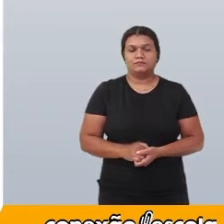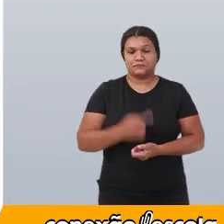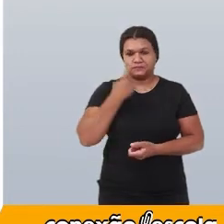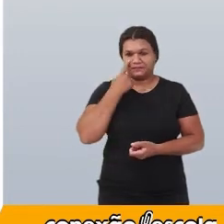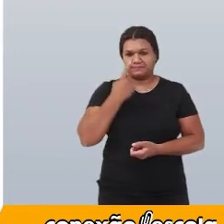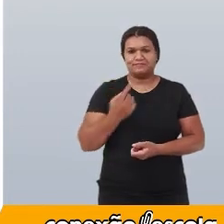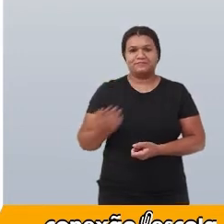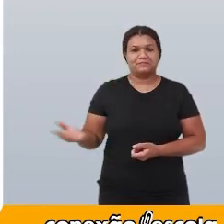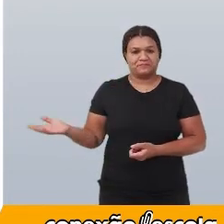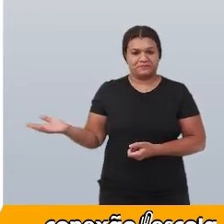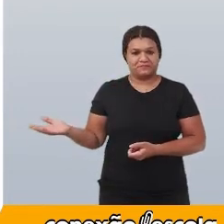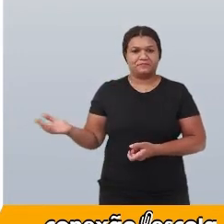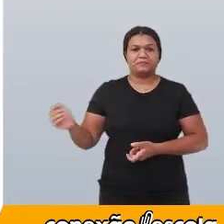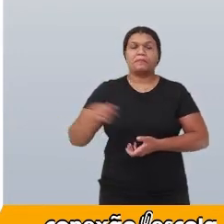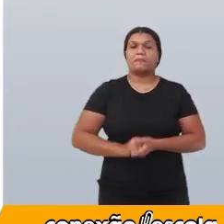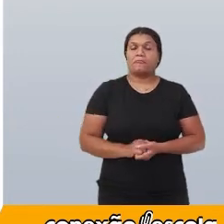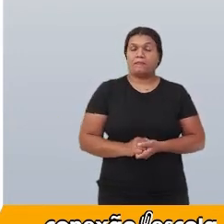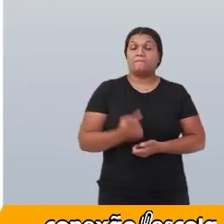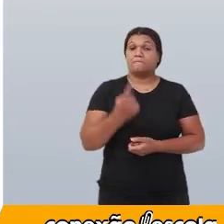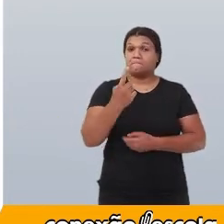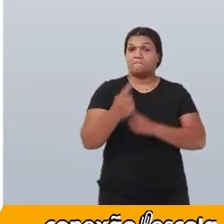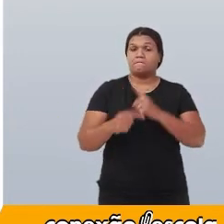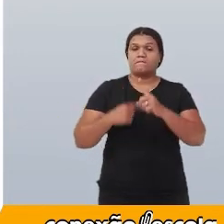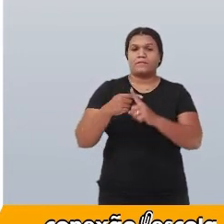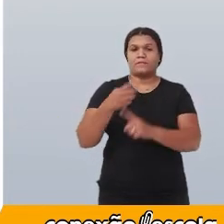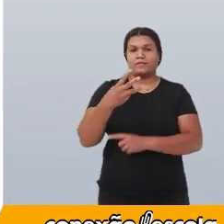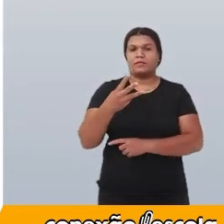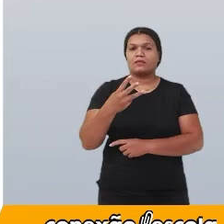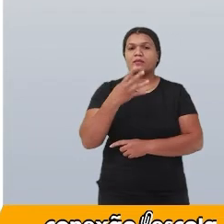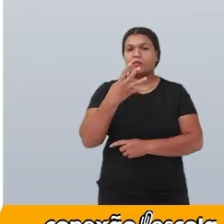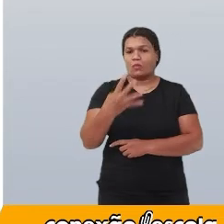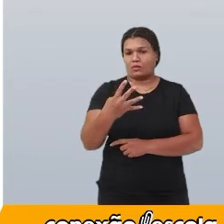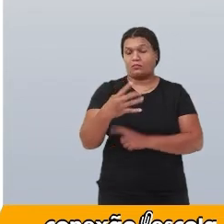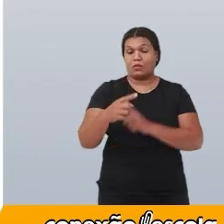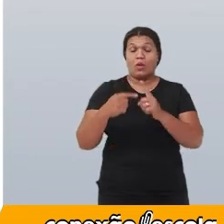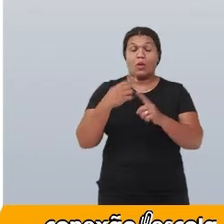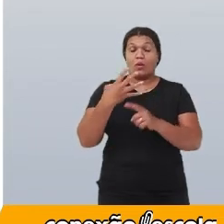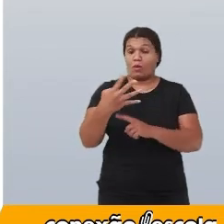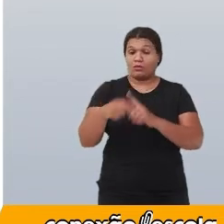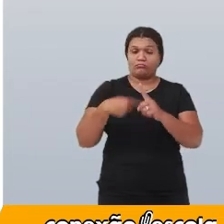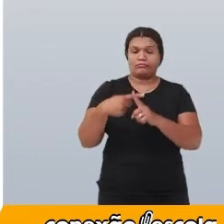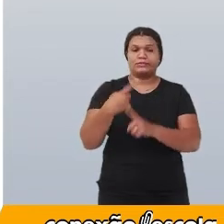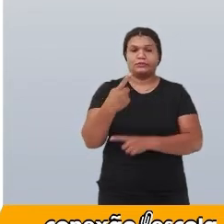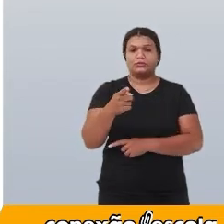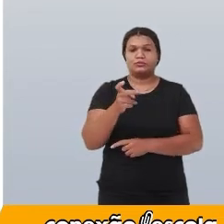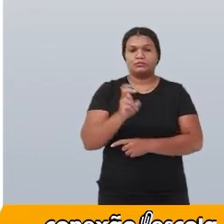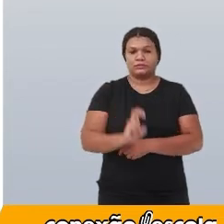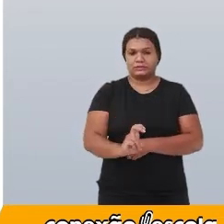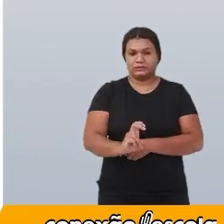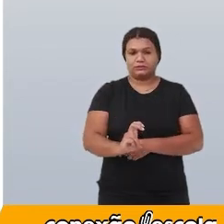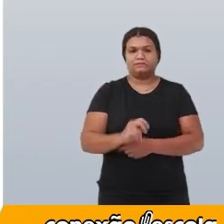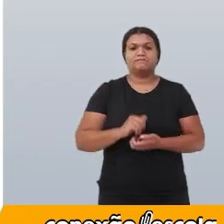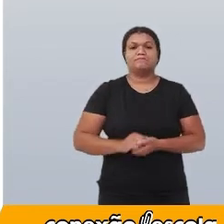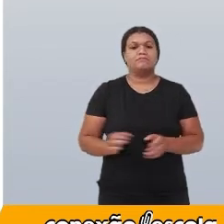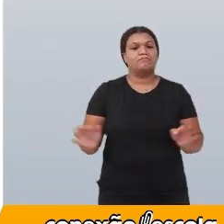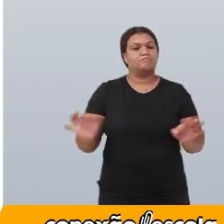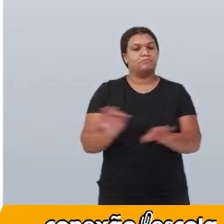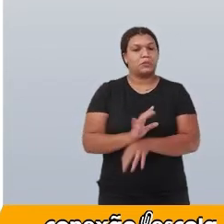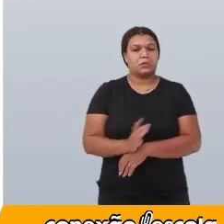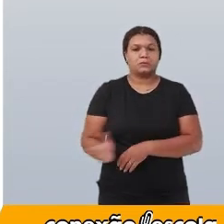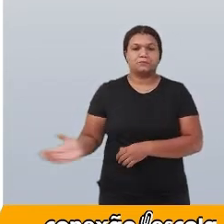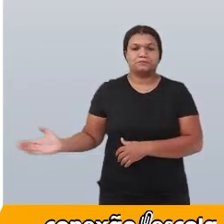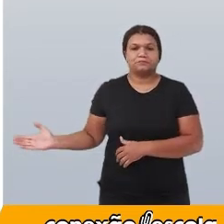da centena. 1 mais 3, 4. 4 mais 1, 5.